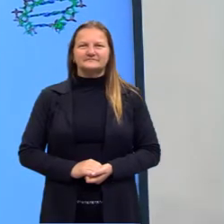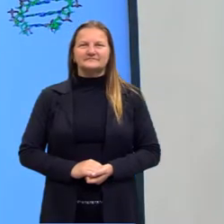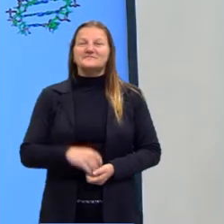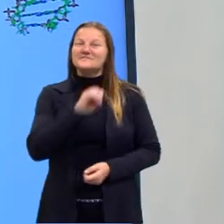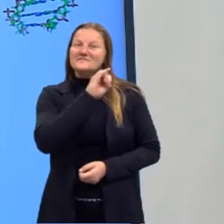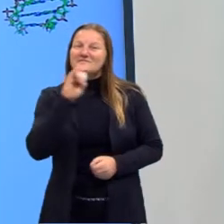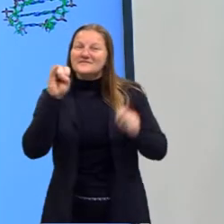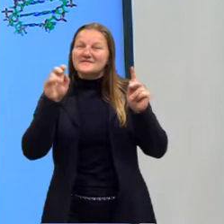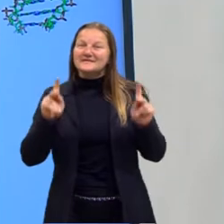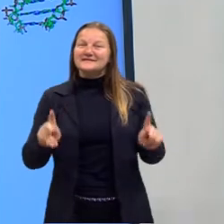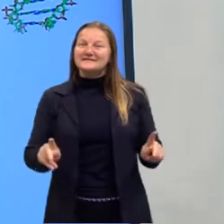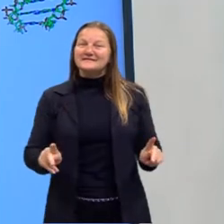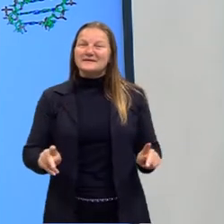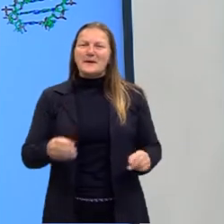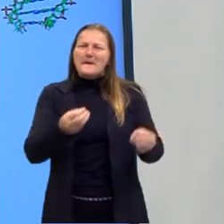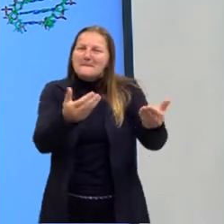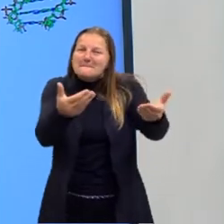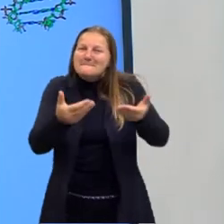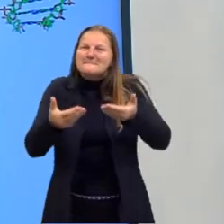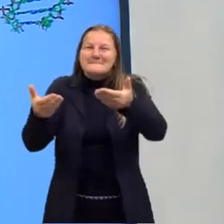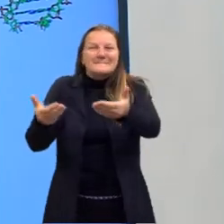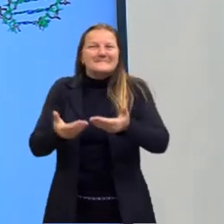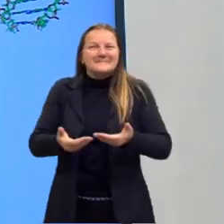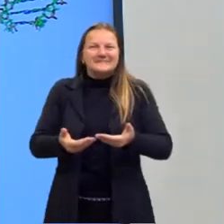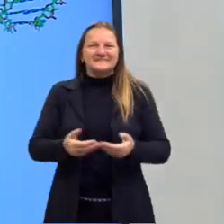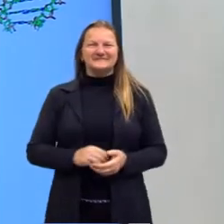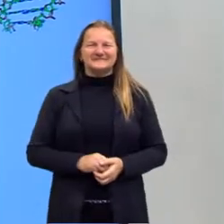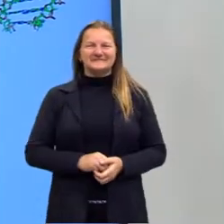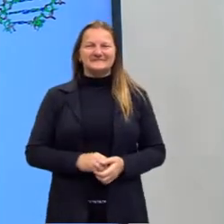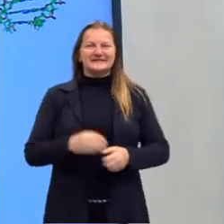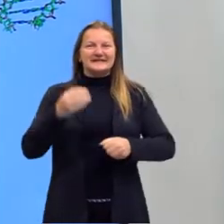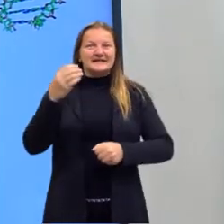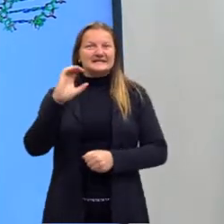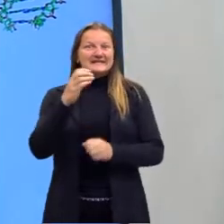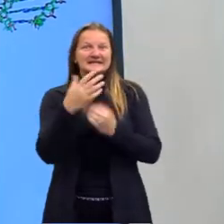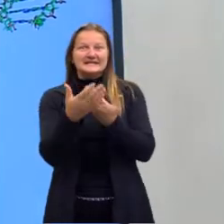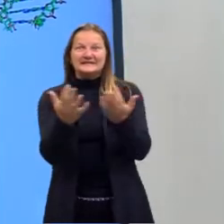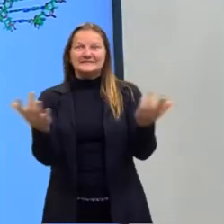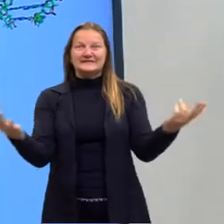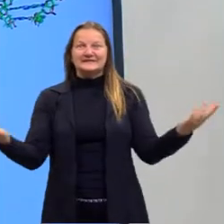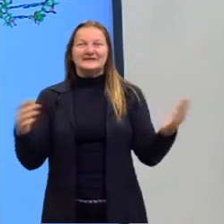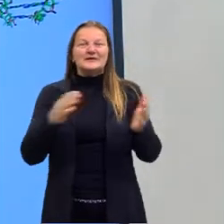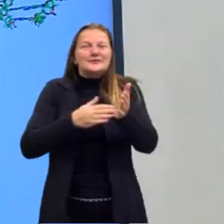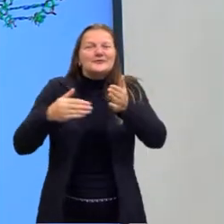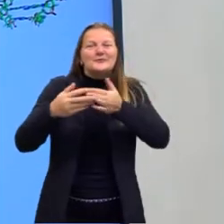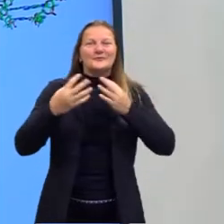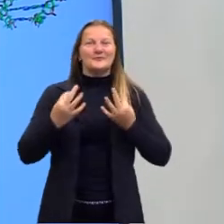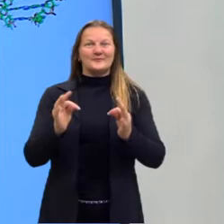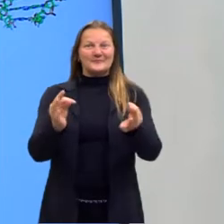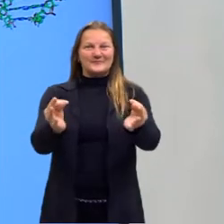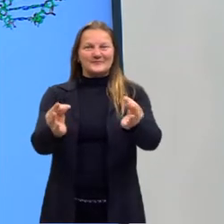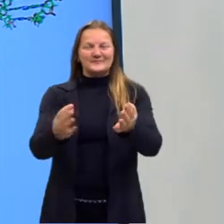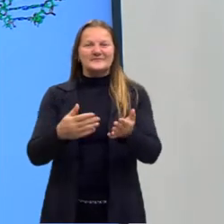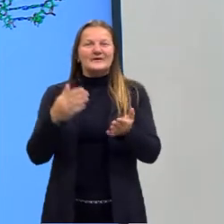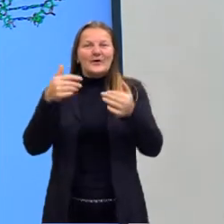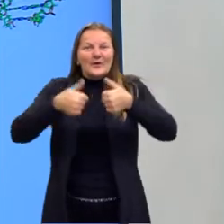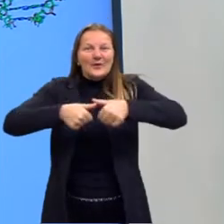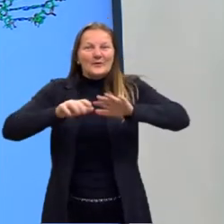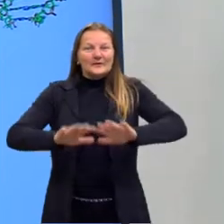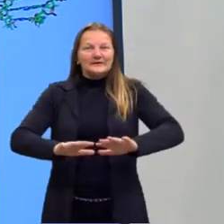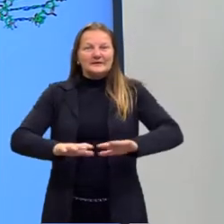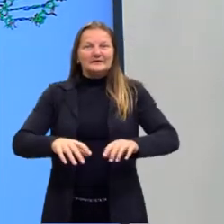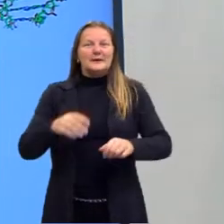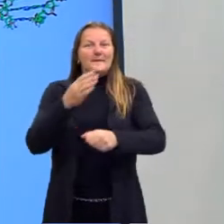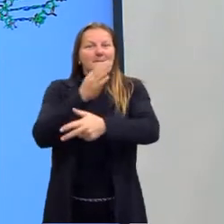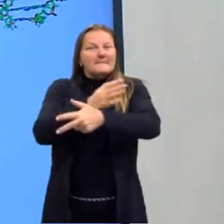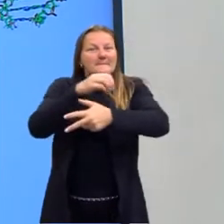Olá pessoal bem-vindos e bem-vindas à área da Ciências da Natureza e suas Tecnologias nós estamos aqui no programa